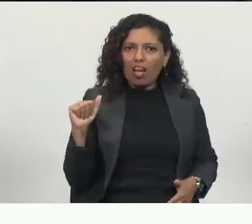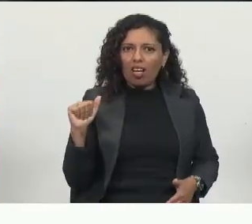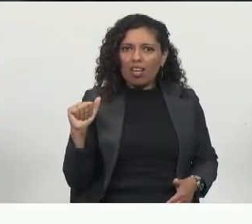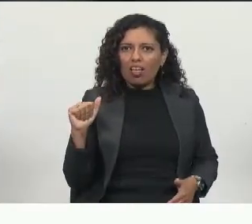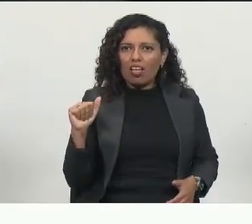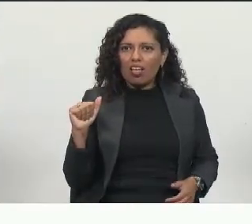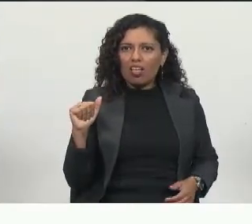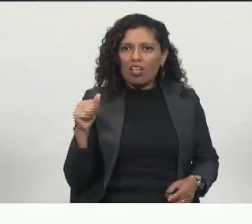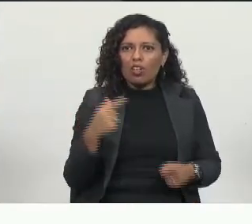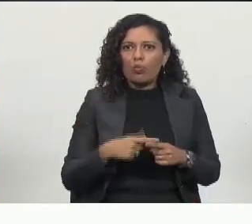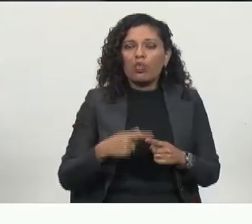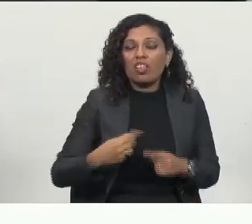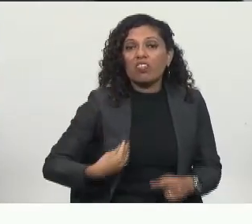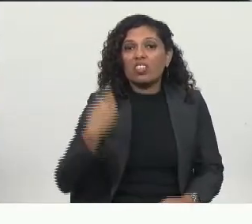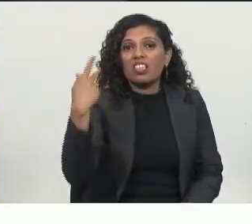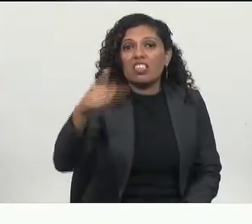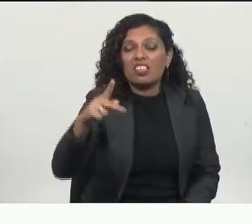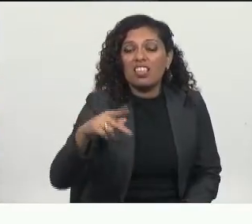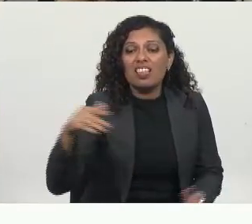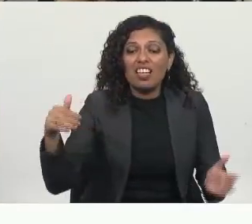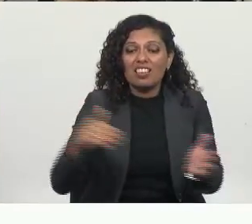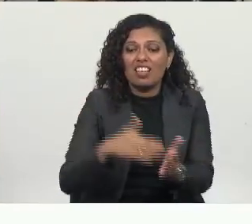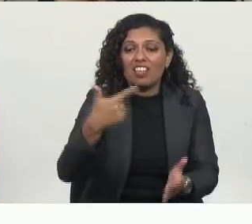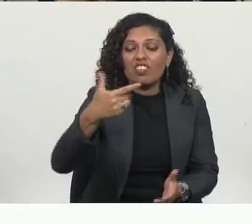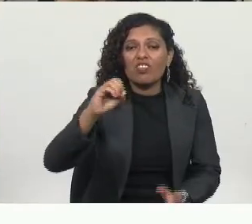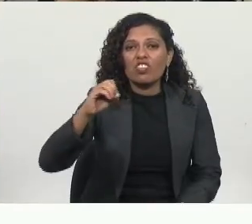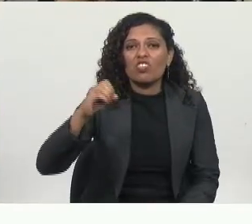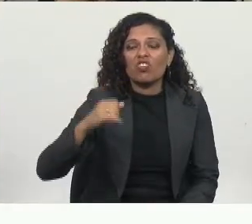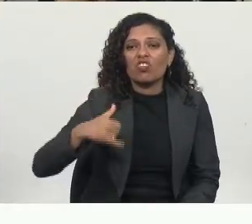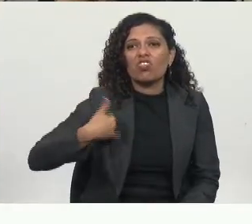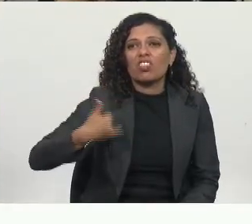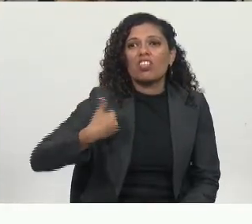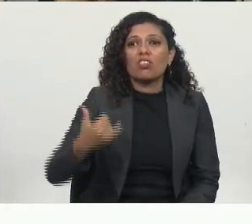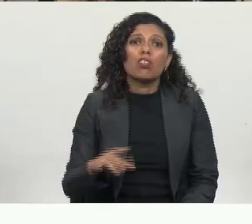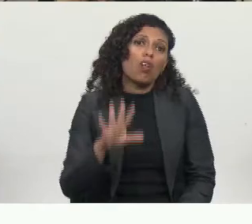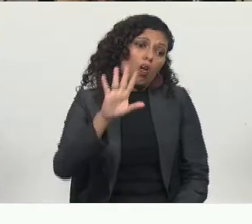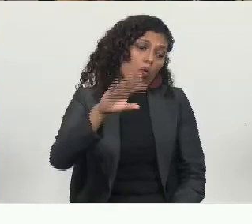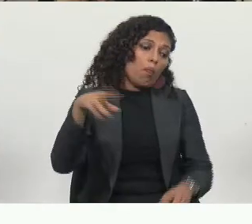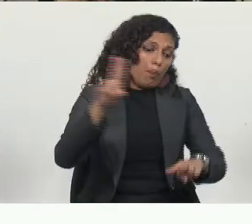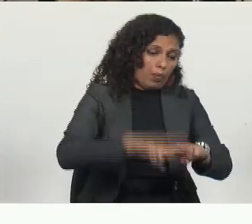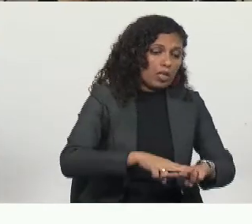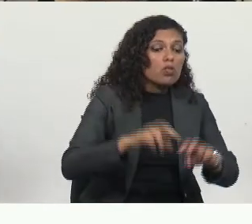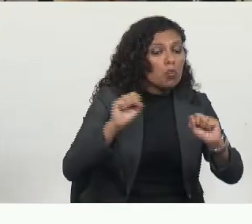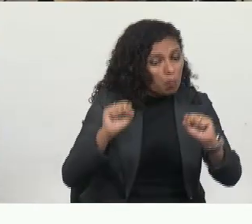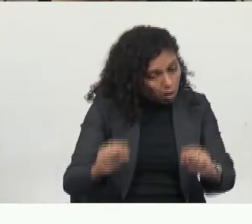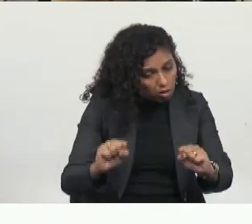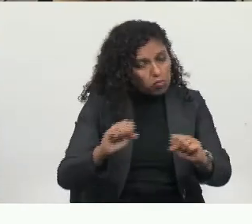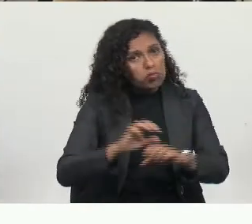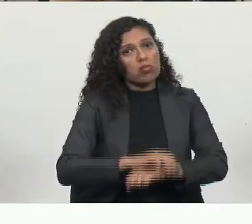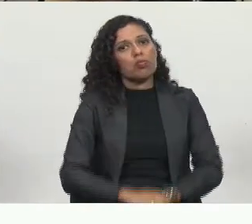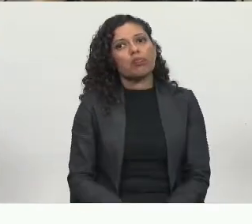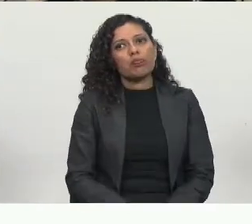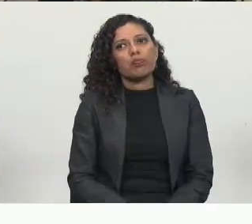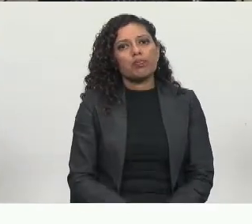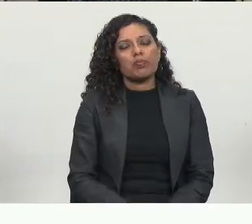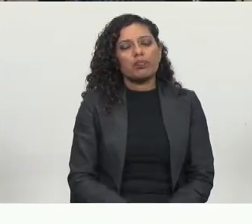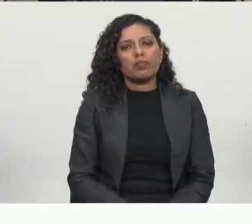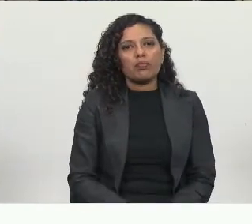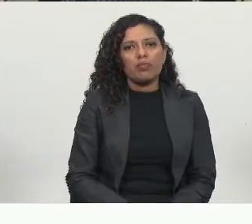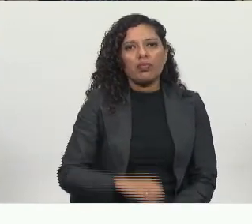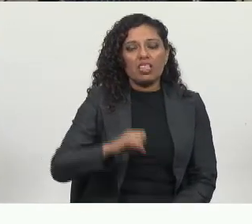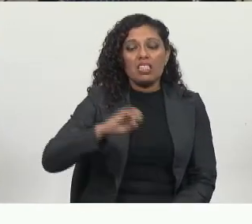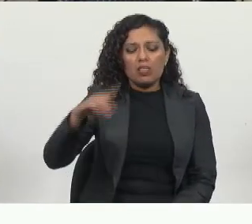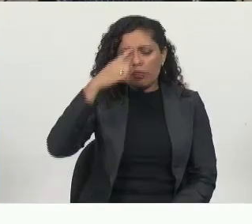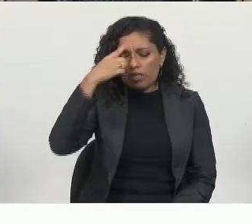aposenta, tem uma média de vida de 20 e poucos anos. O Fernandinho vai se aposentar, porque ele vai ficar o resto da vida lá, o Cabral também. O Degaziano, ele pega toda a vida do marginal, se vocês